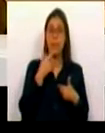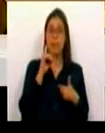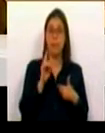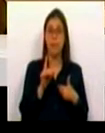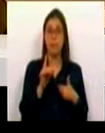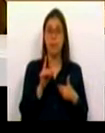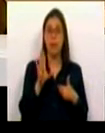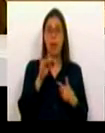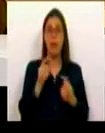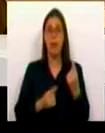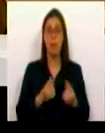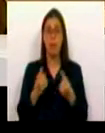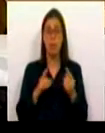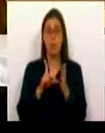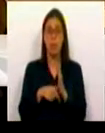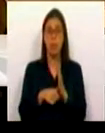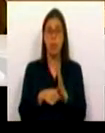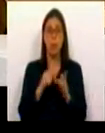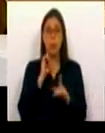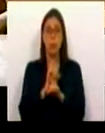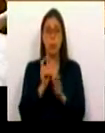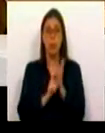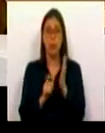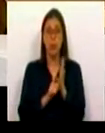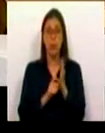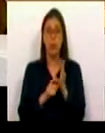perceber que há mais qualquer coisa no projeto do que aquilo que está